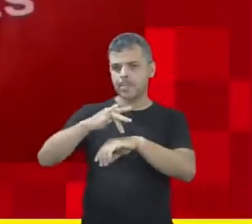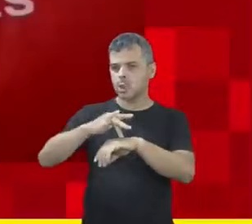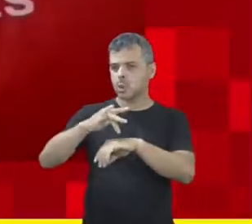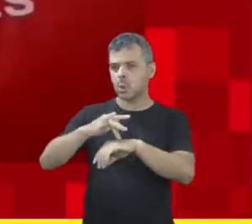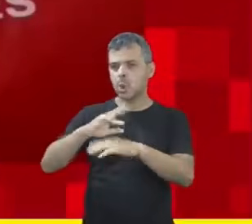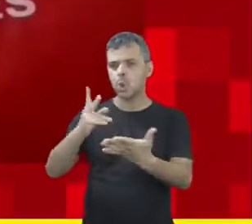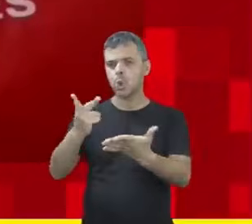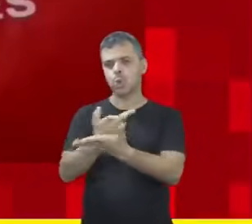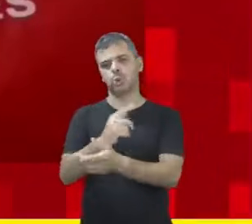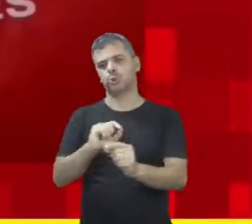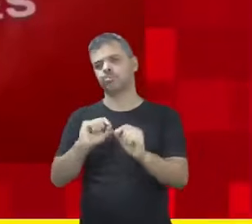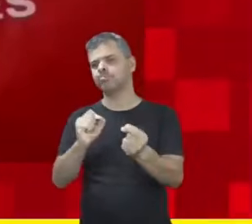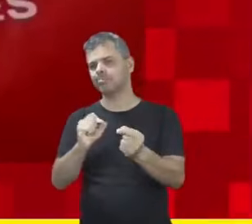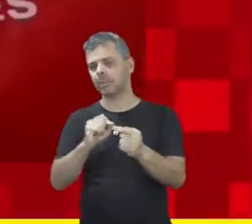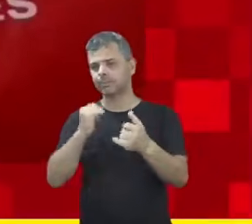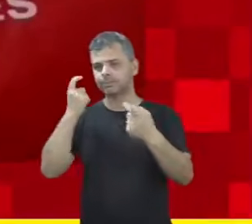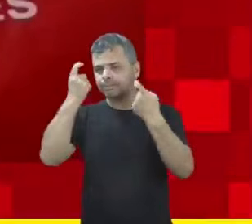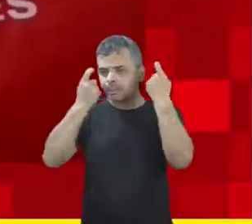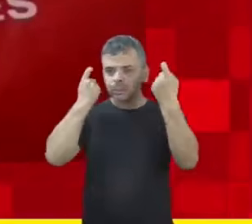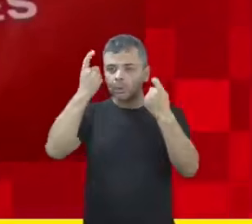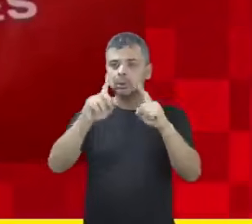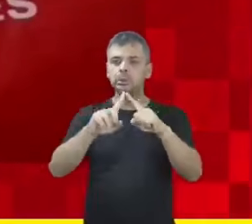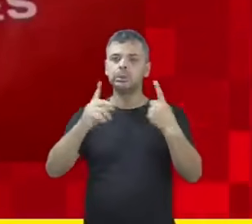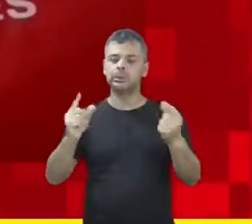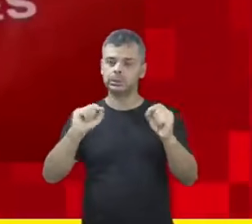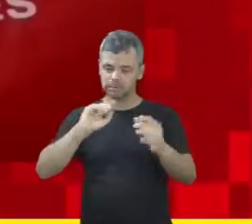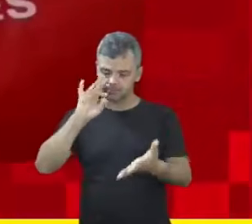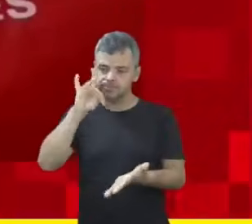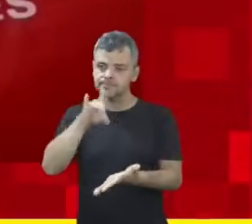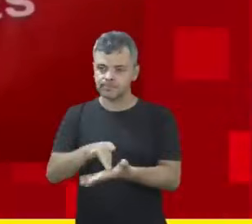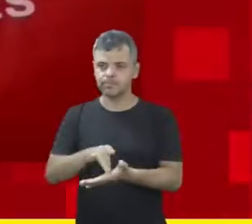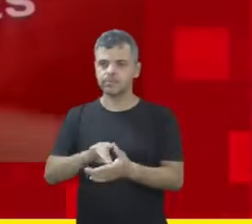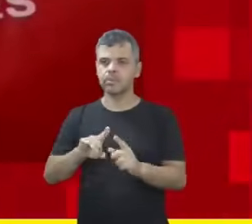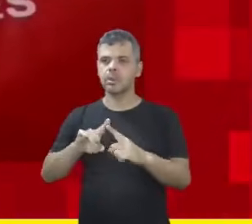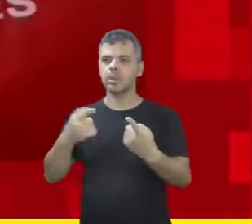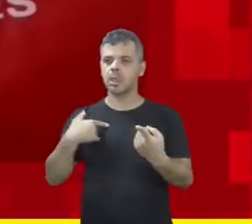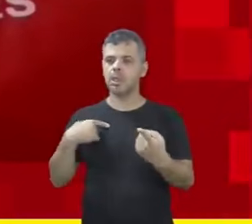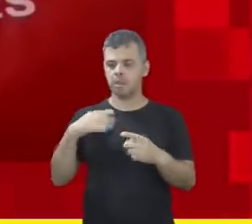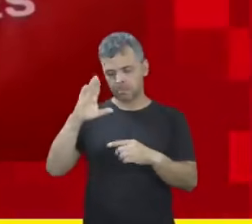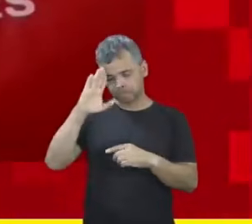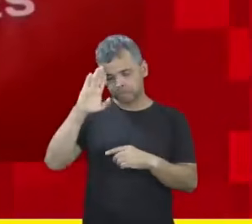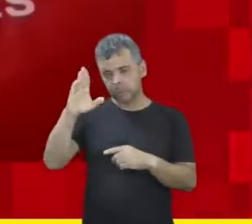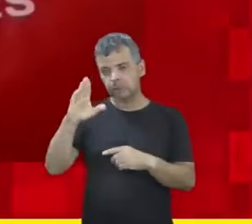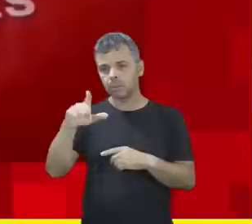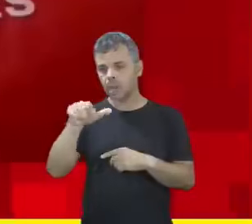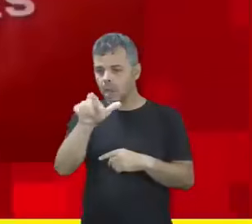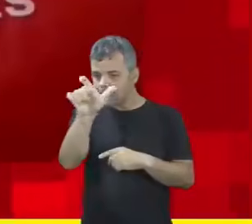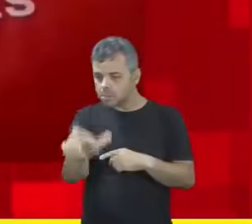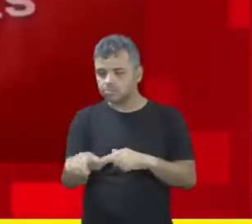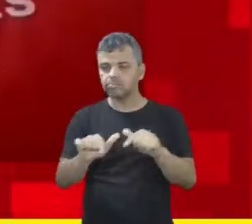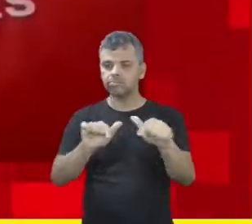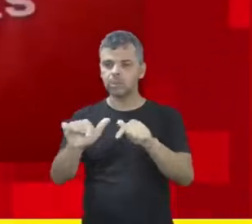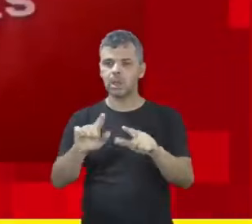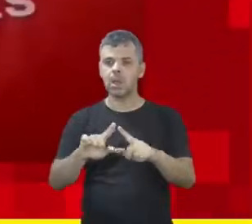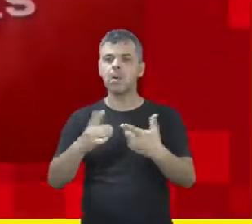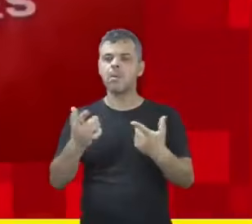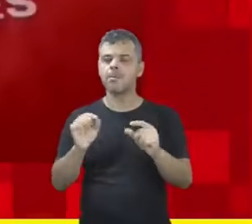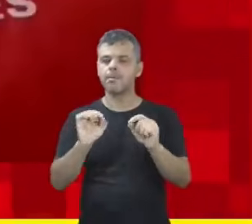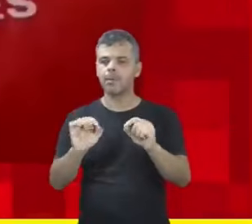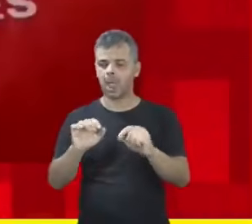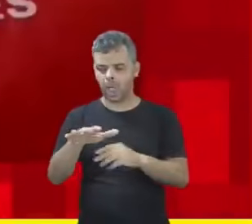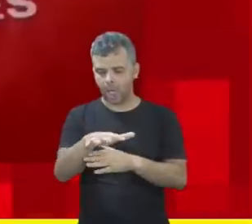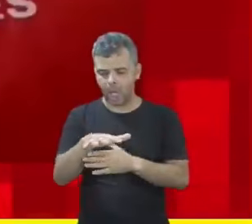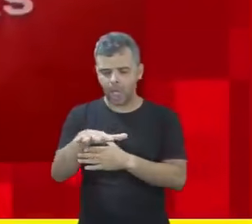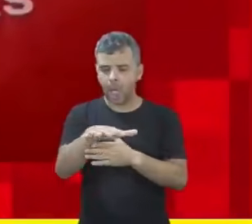gente fica muito mais preocupado e, com certeza, dá mais uma prioridade para esses trabalhadores. Eu acho que esse é um